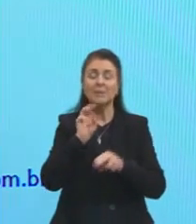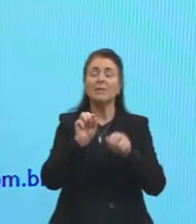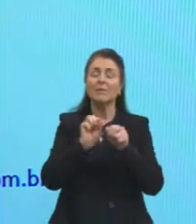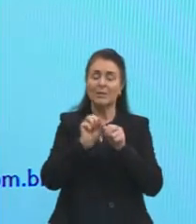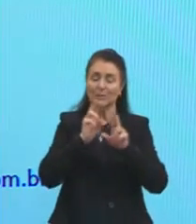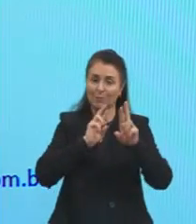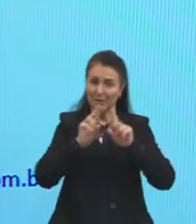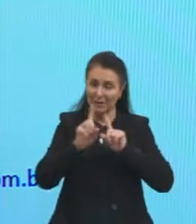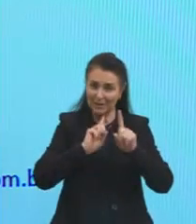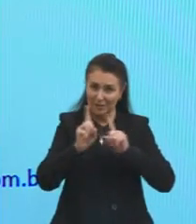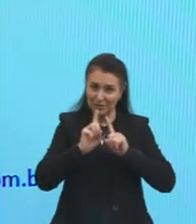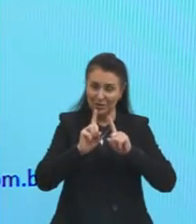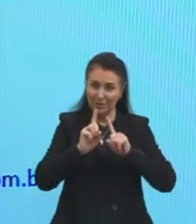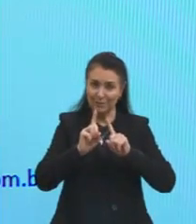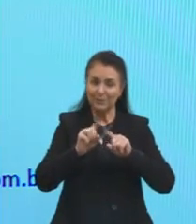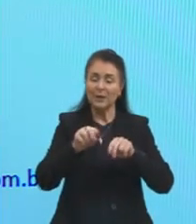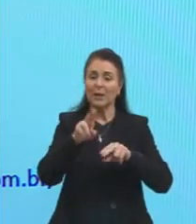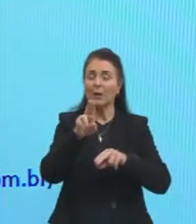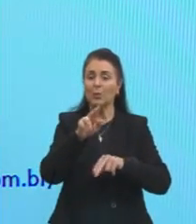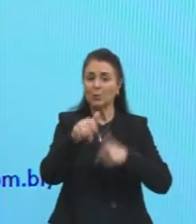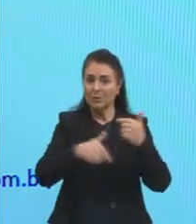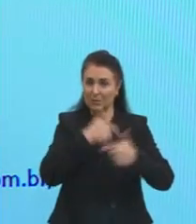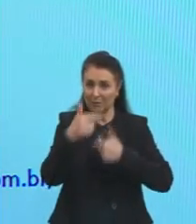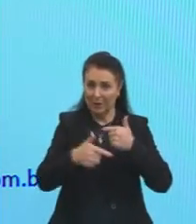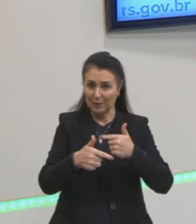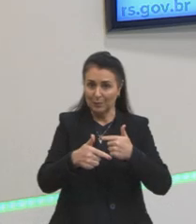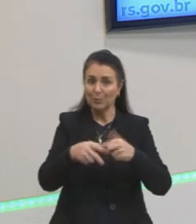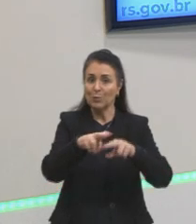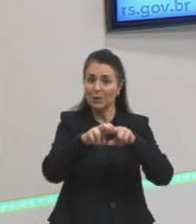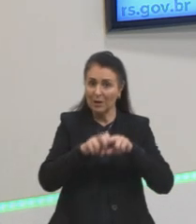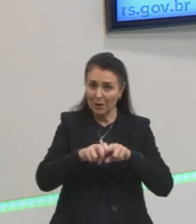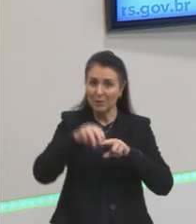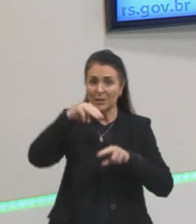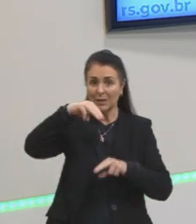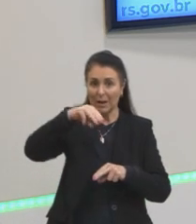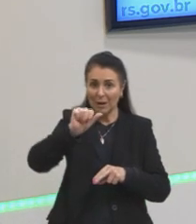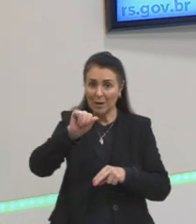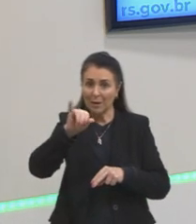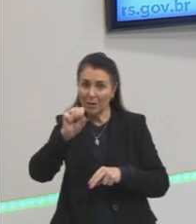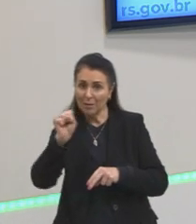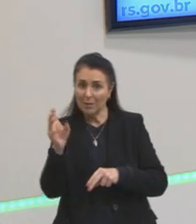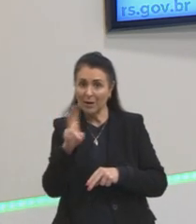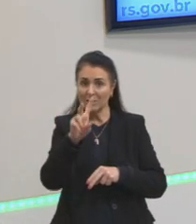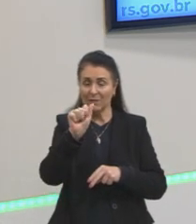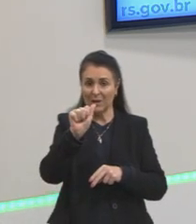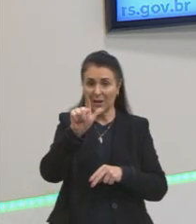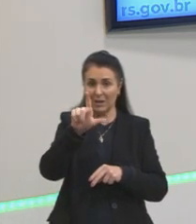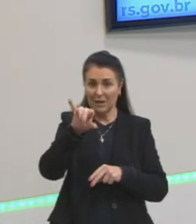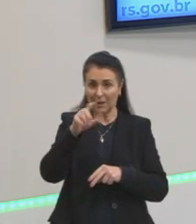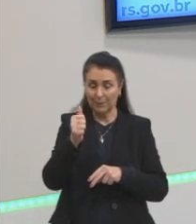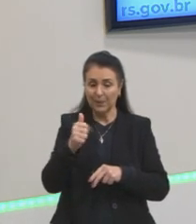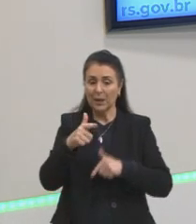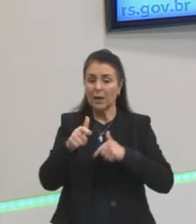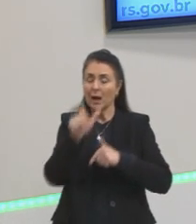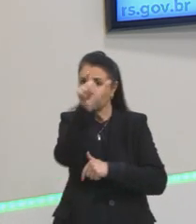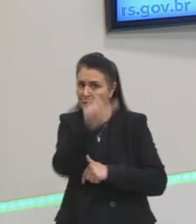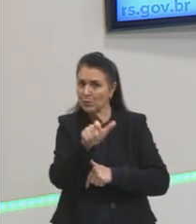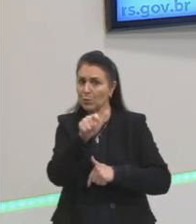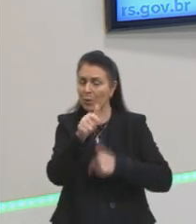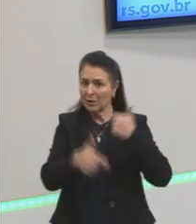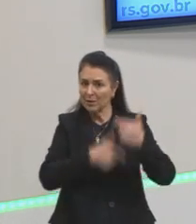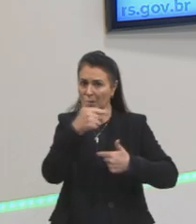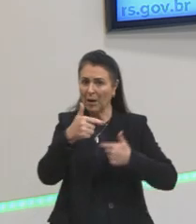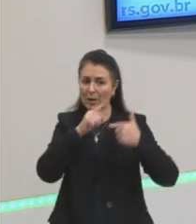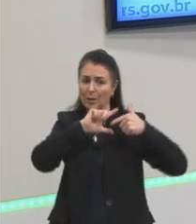através da mais-valia que é o que sustenta o sistema capitalista e o trabalhador e alienado no sentido de que ele não recebe o seu